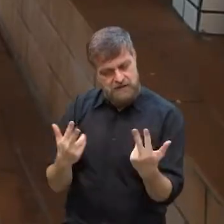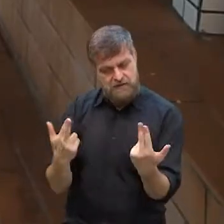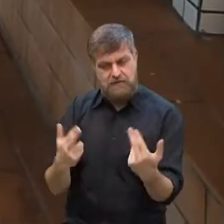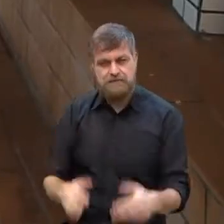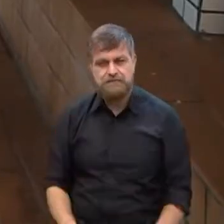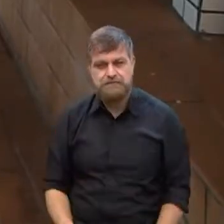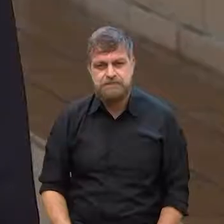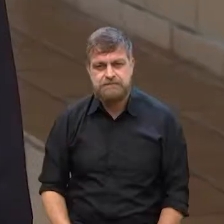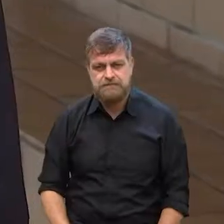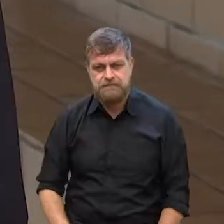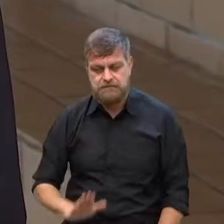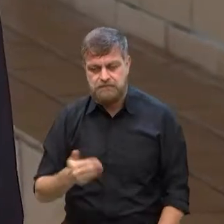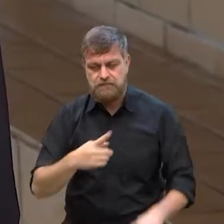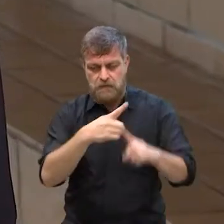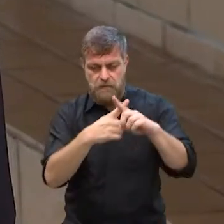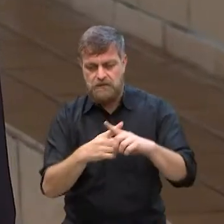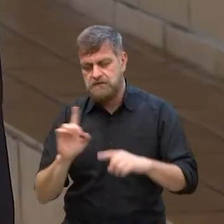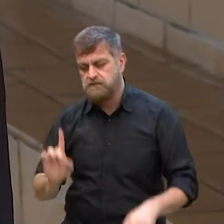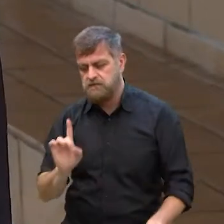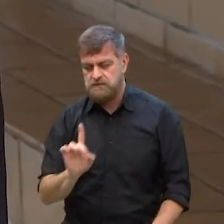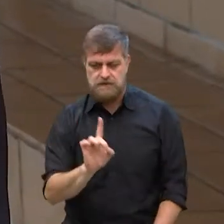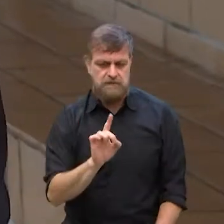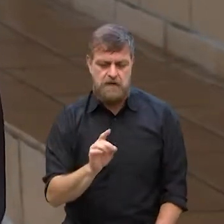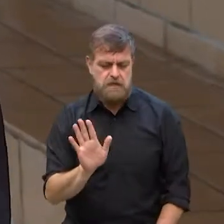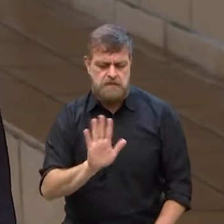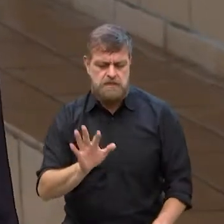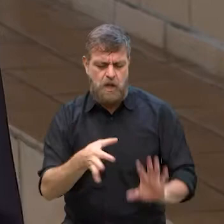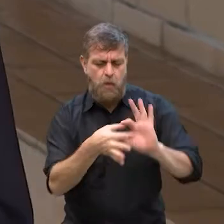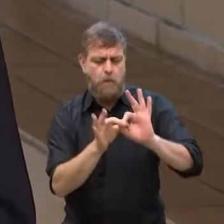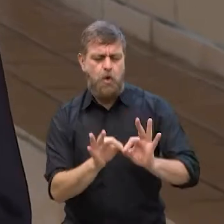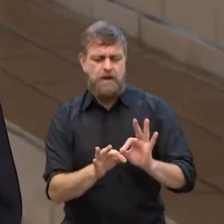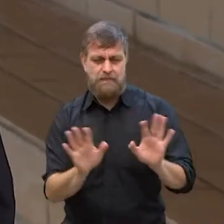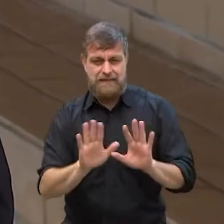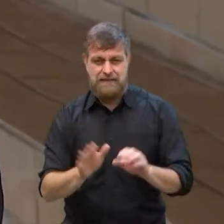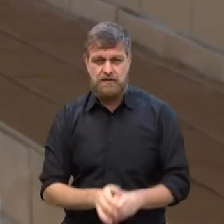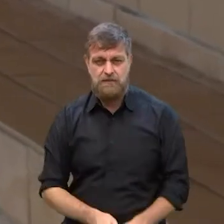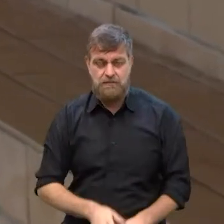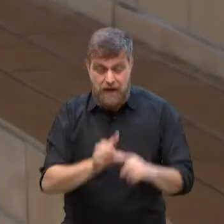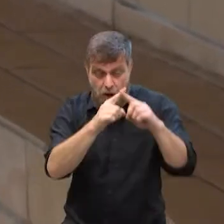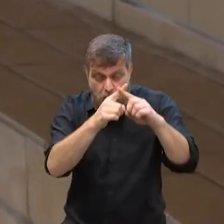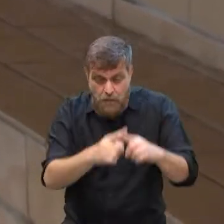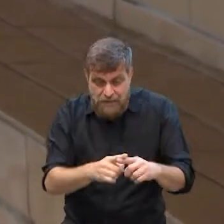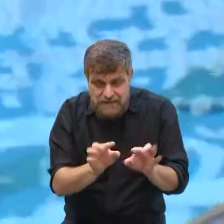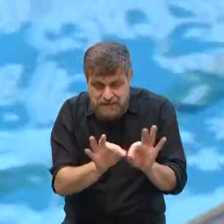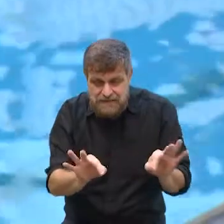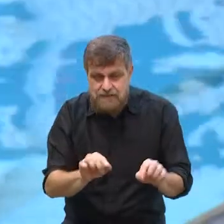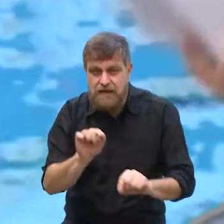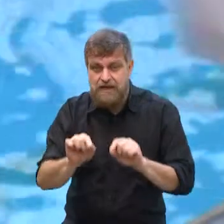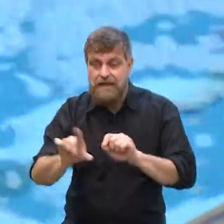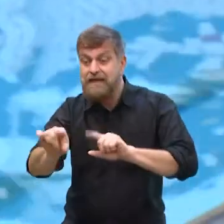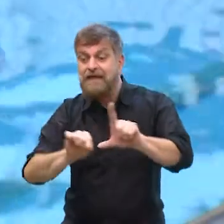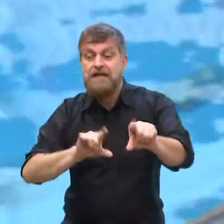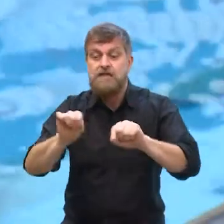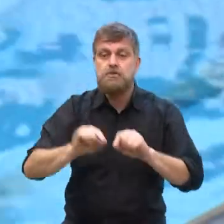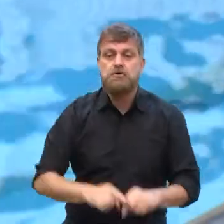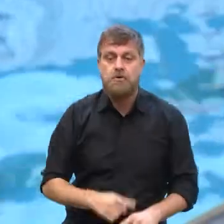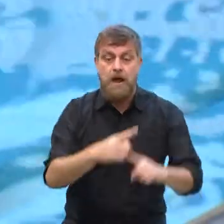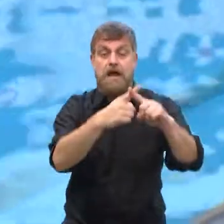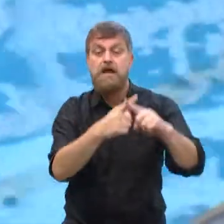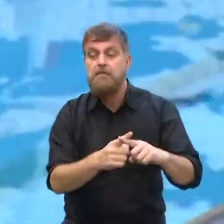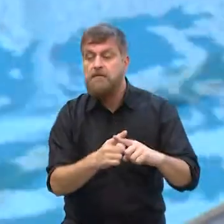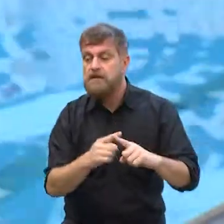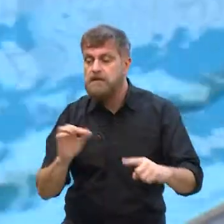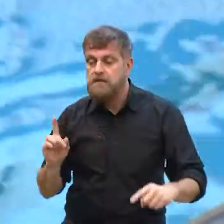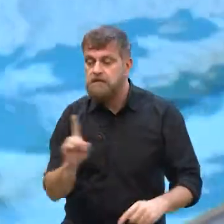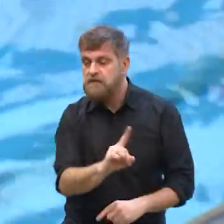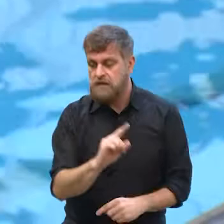uma competição, não precisa ser Jogos Olímpicos ou Mundial, uma competição menor, quem que faz a escolha das provas que você vai disputar?